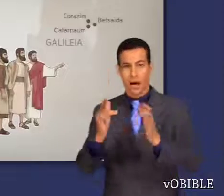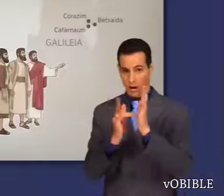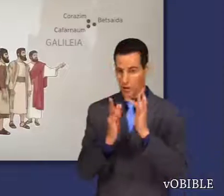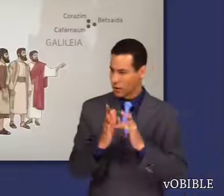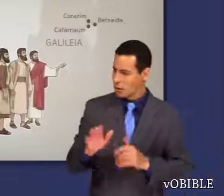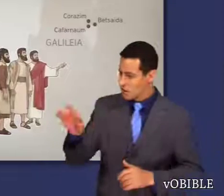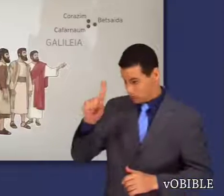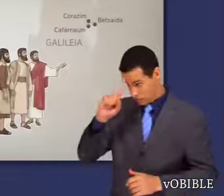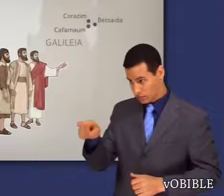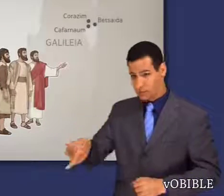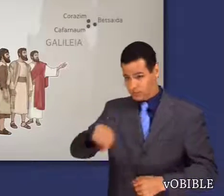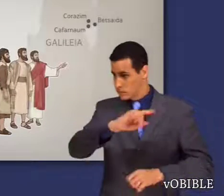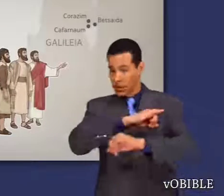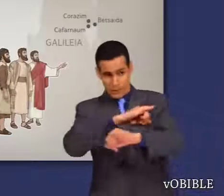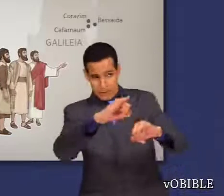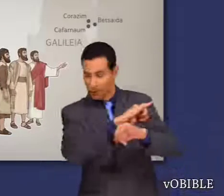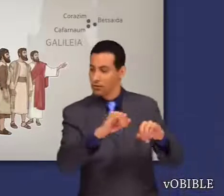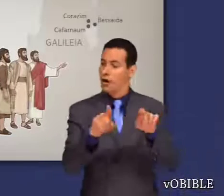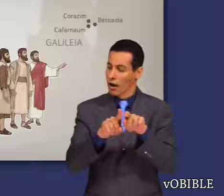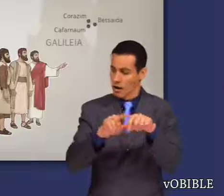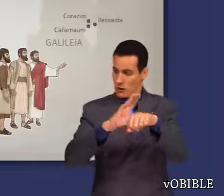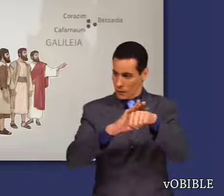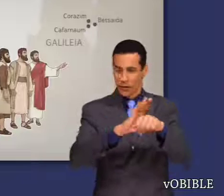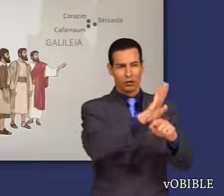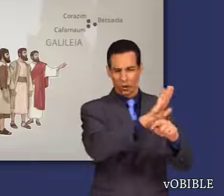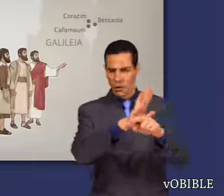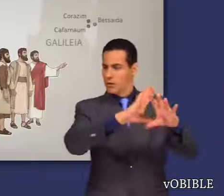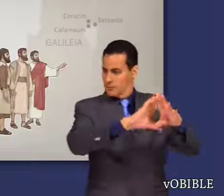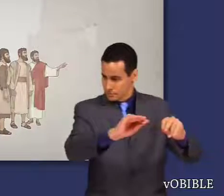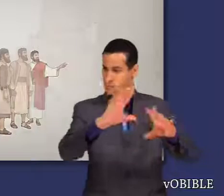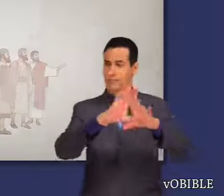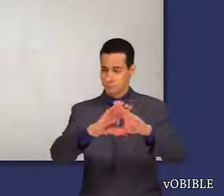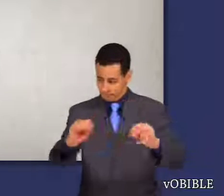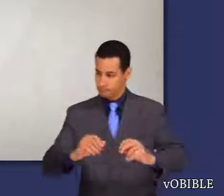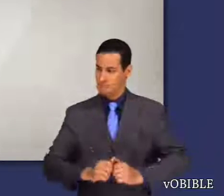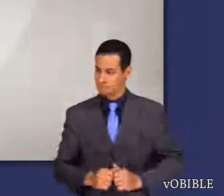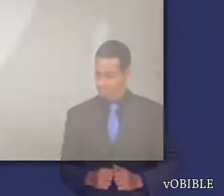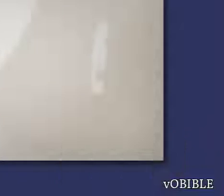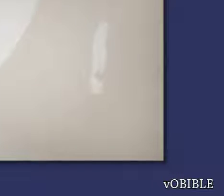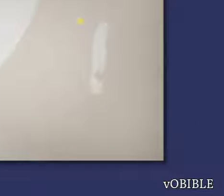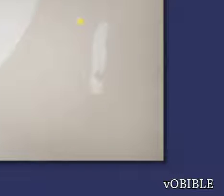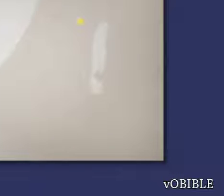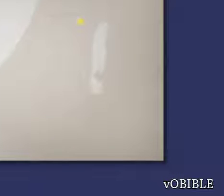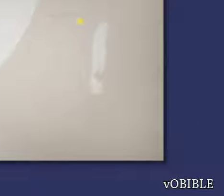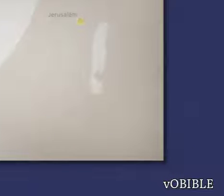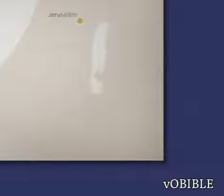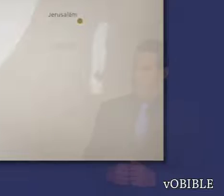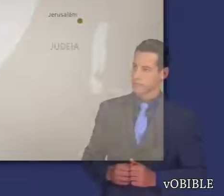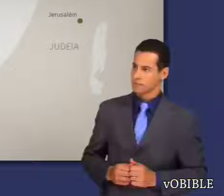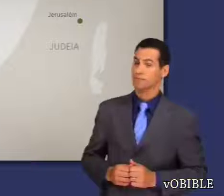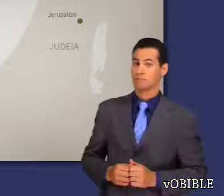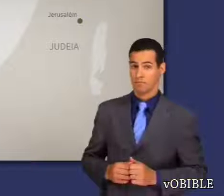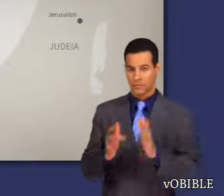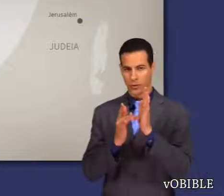Jesus envia os apóstolos para pregar a mensagem do reino e curar doentes. O capítulo 10 até a metade do capítulo